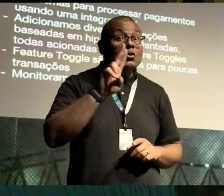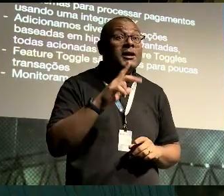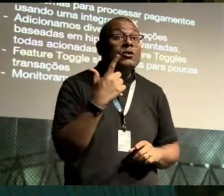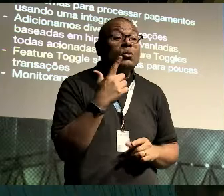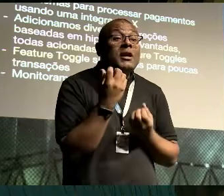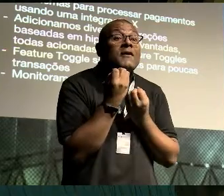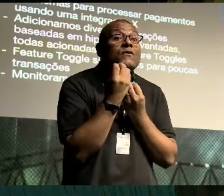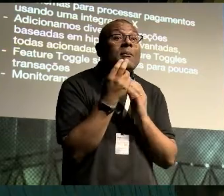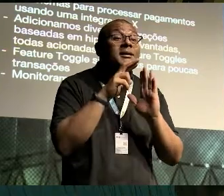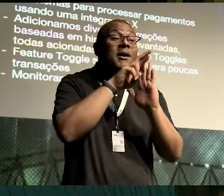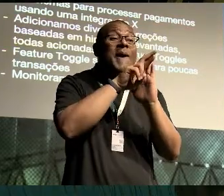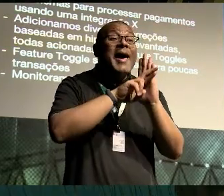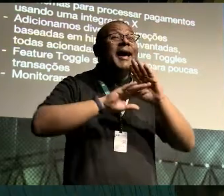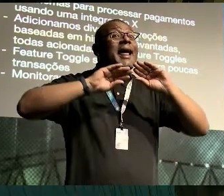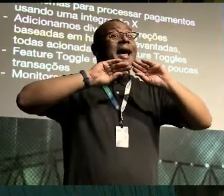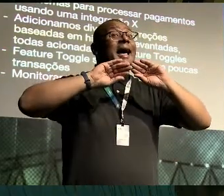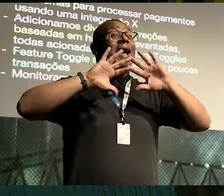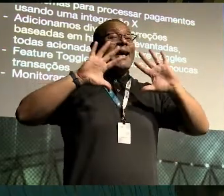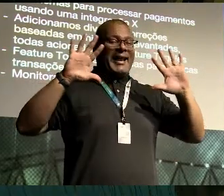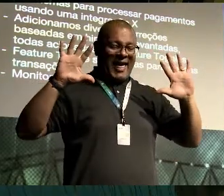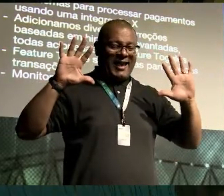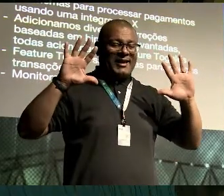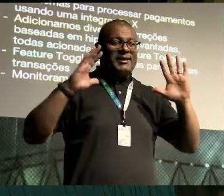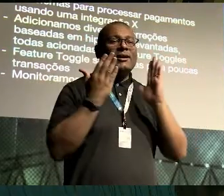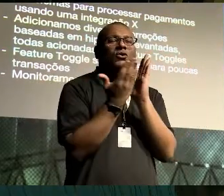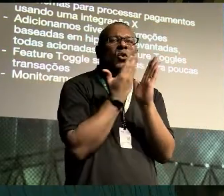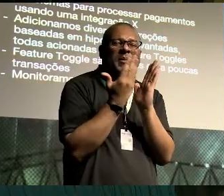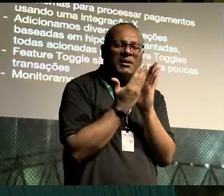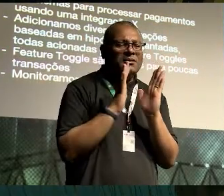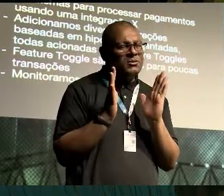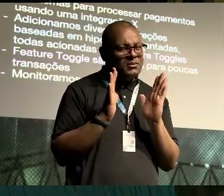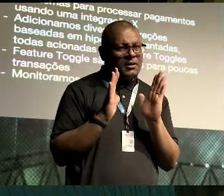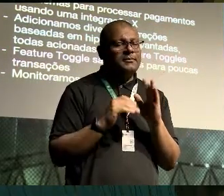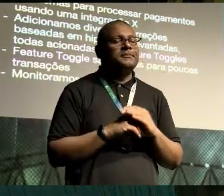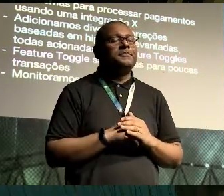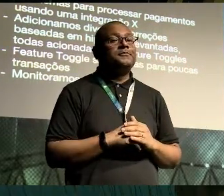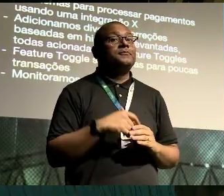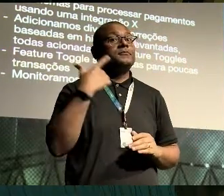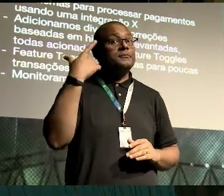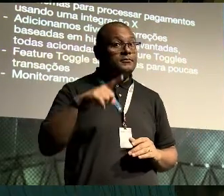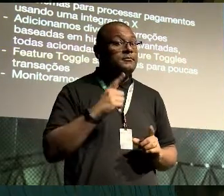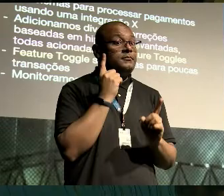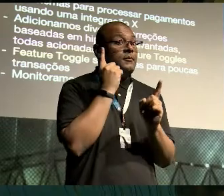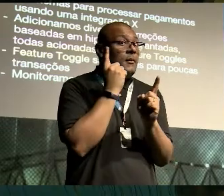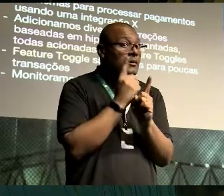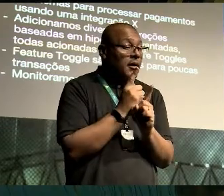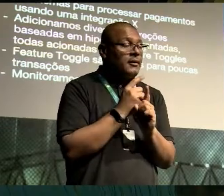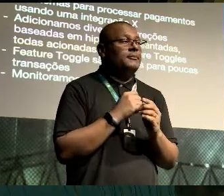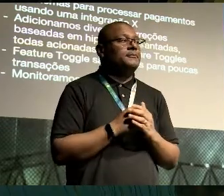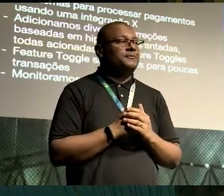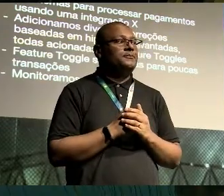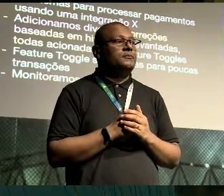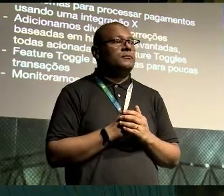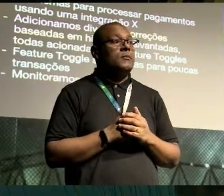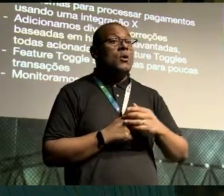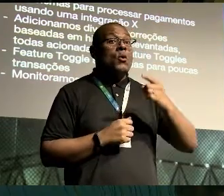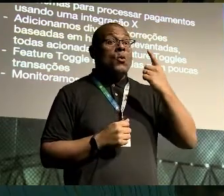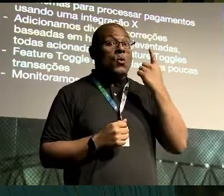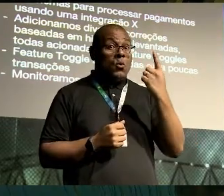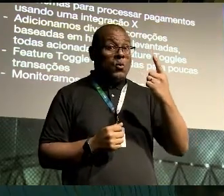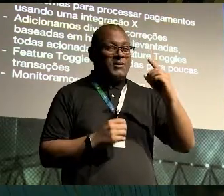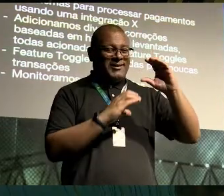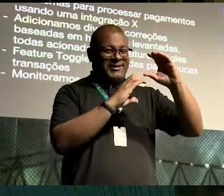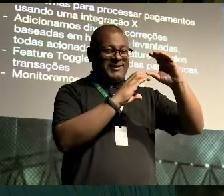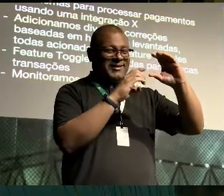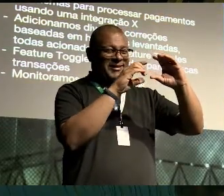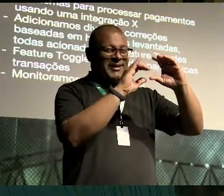tem as informações 100% claras, né, do que tem que ser feito. E aí, se a gente detecta que uma das feature toggles desse